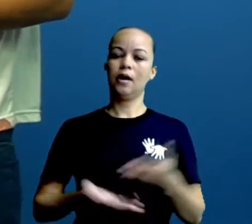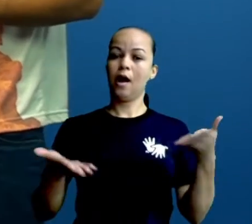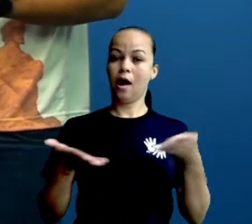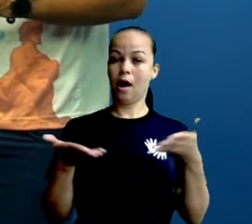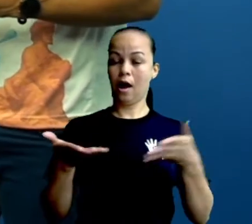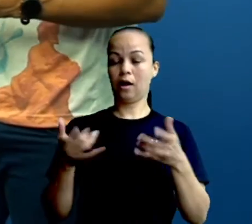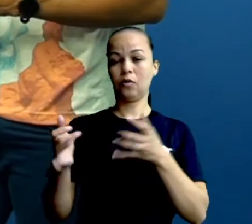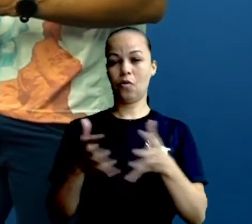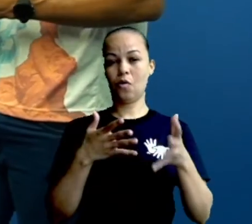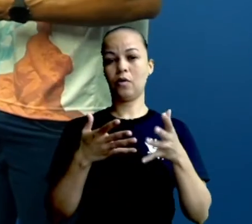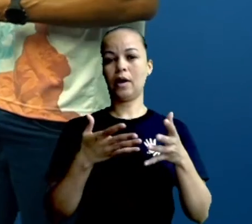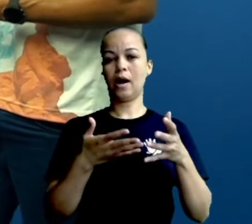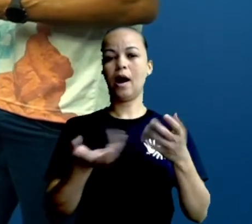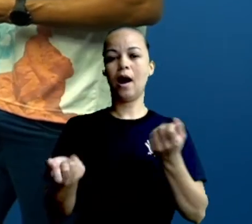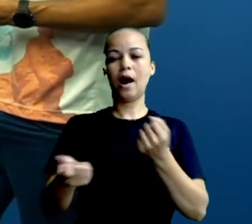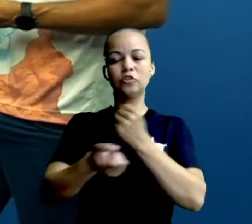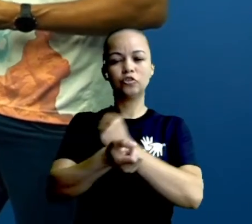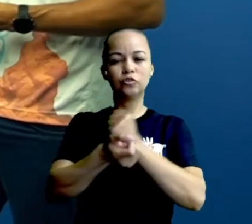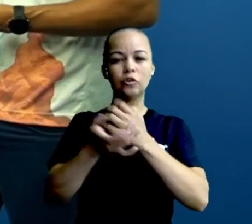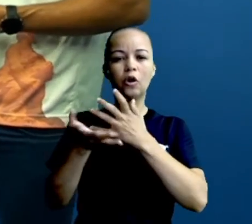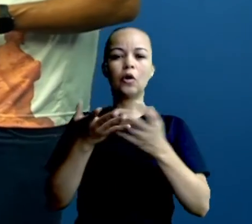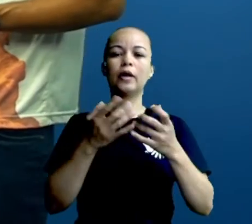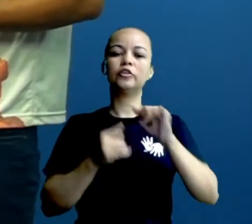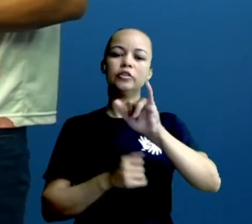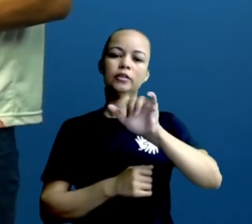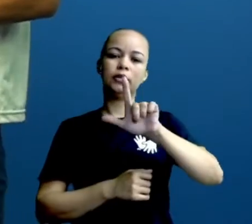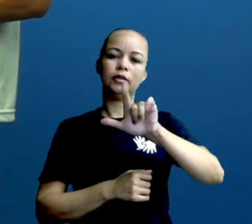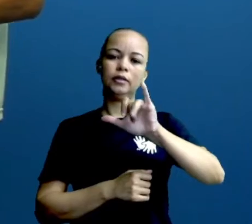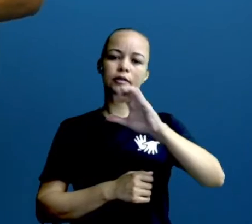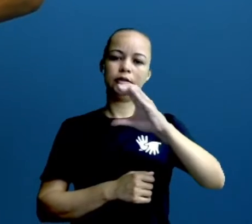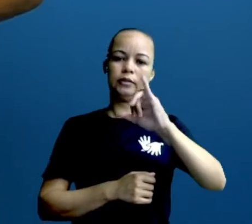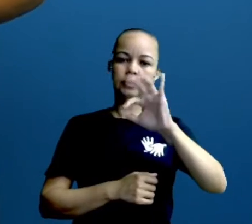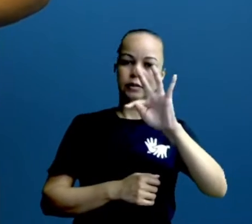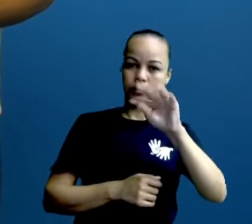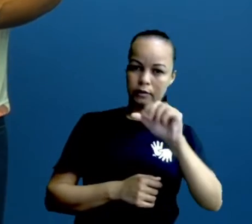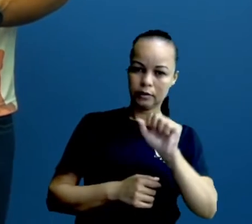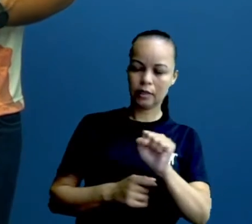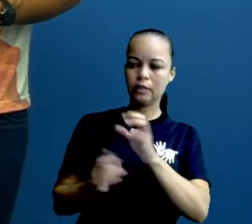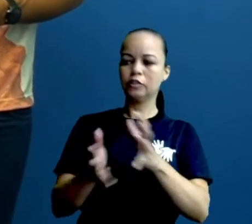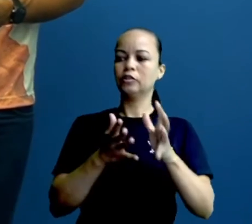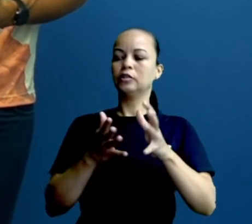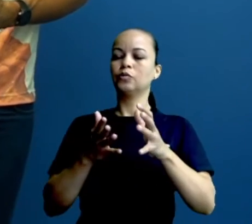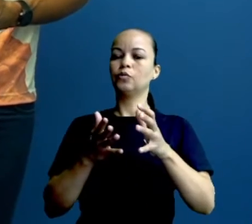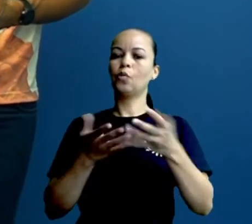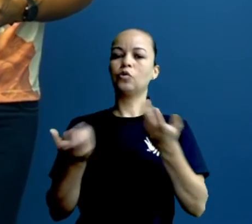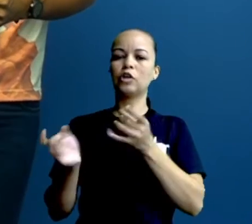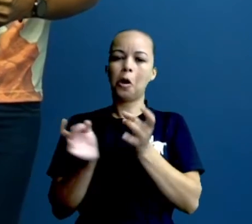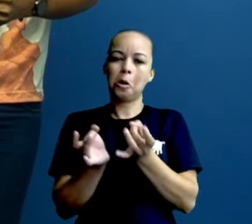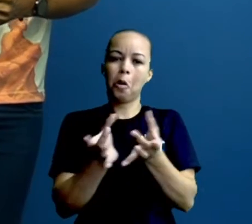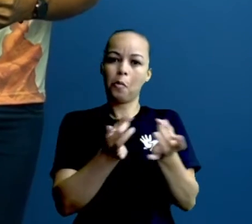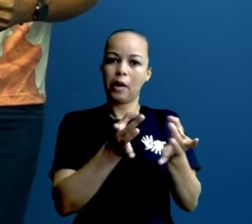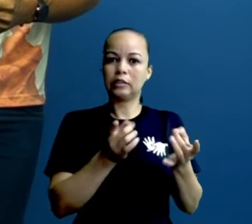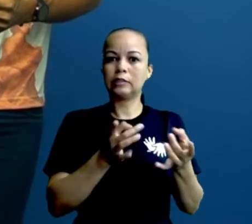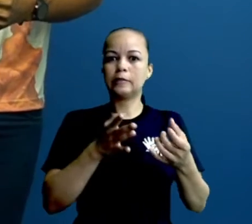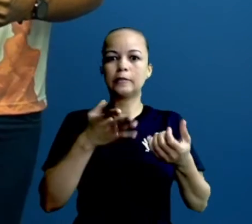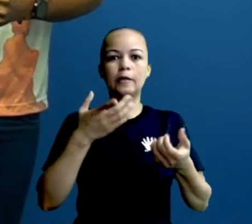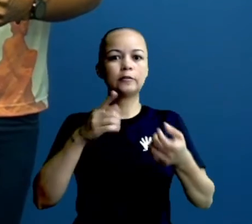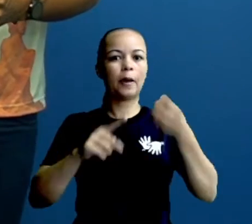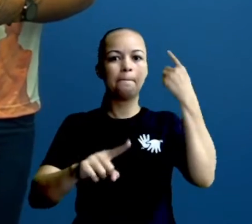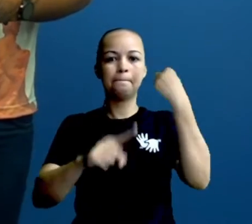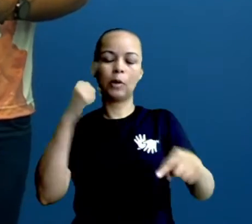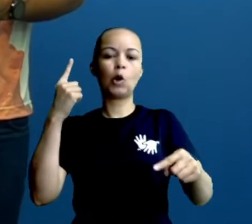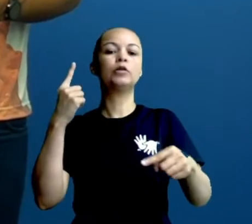chegamos na categoria das drogas ilícitas, tá certo? Cuja comercialização é vedada,